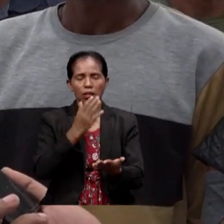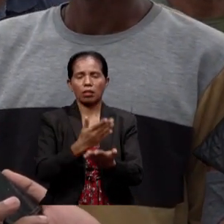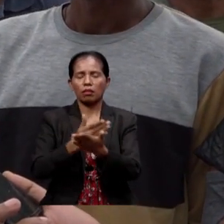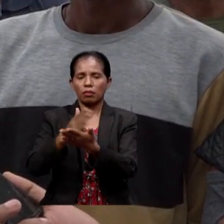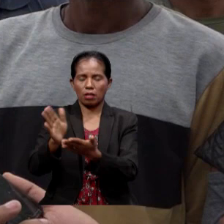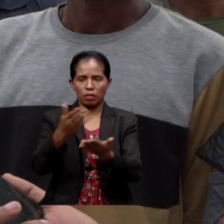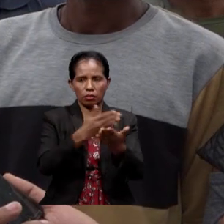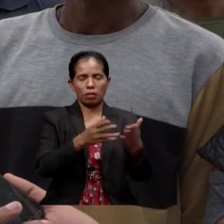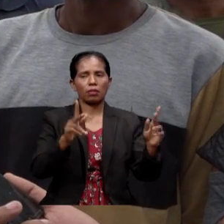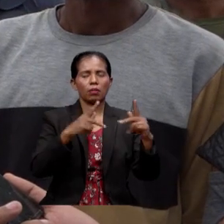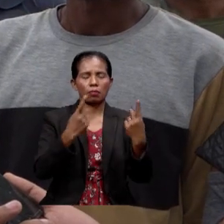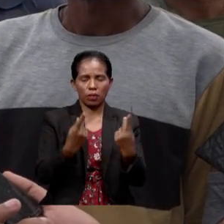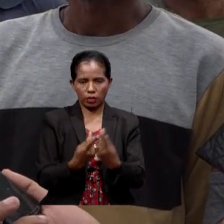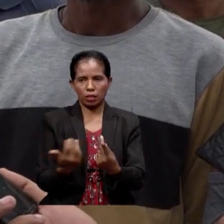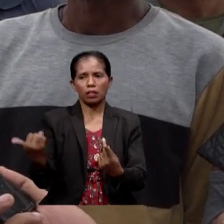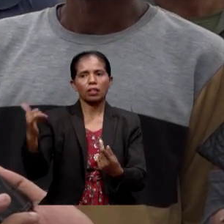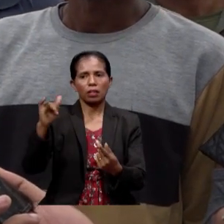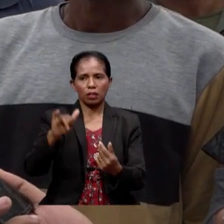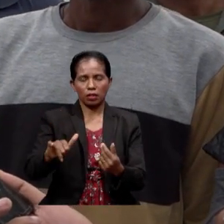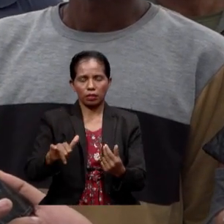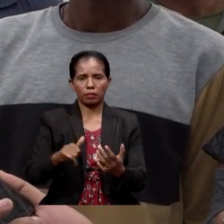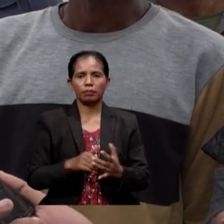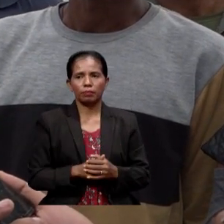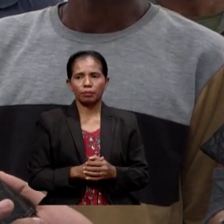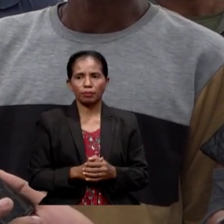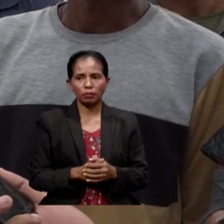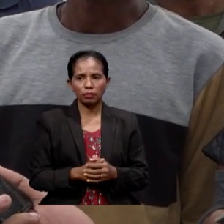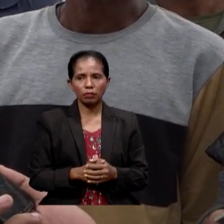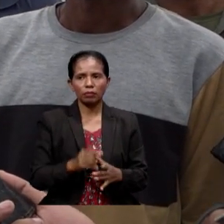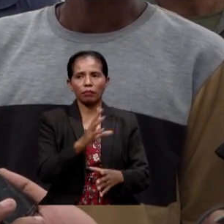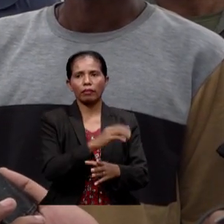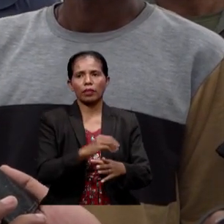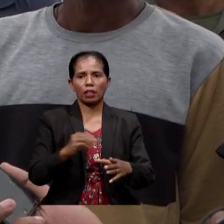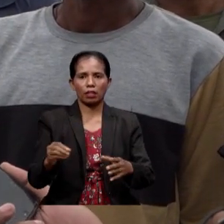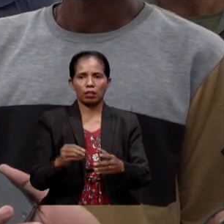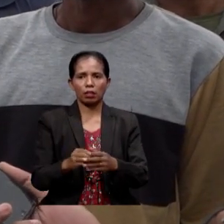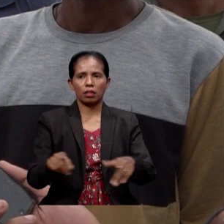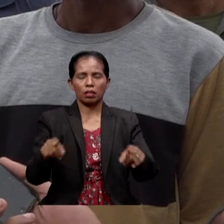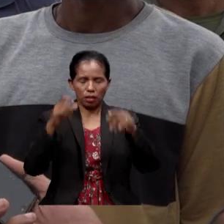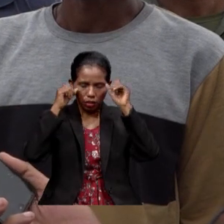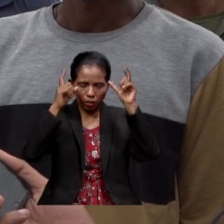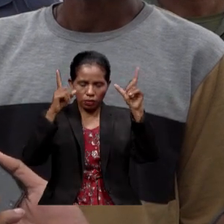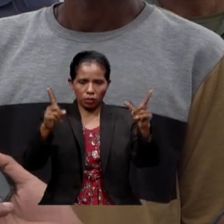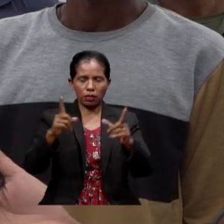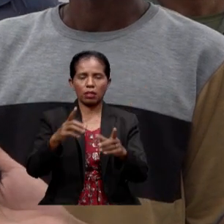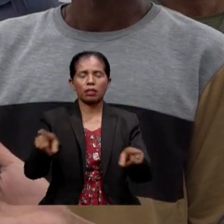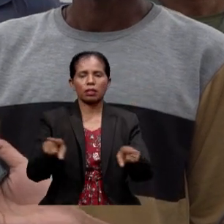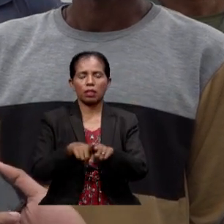ba sira ve foi de repente sai contrator ba Cesta